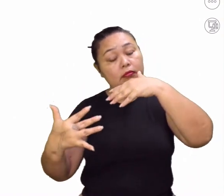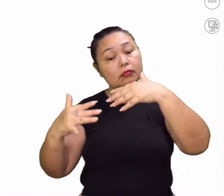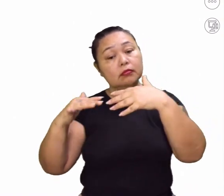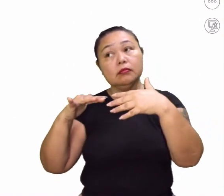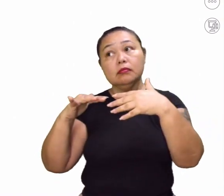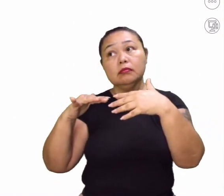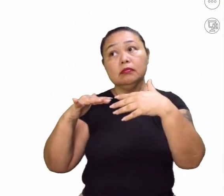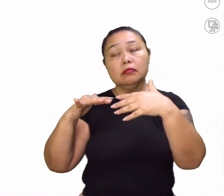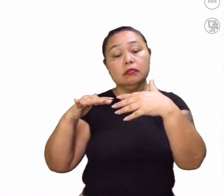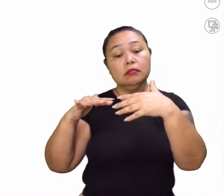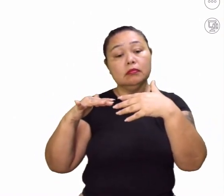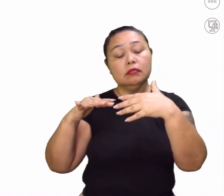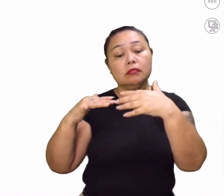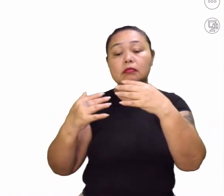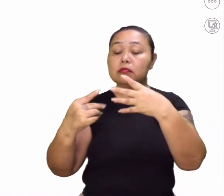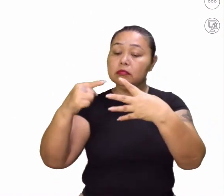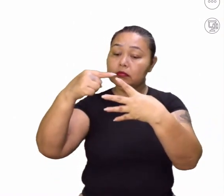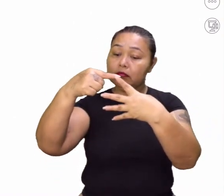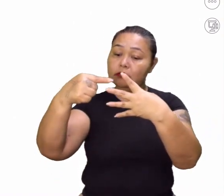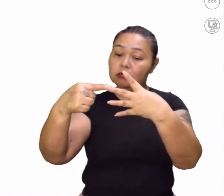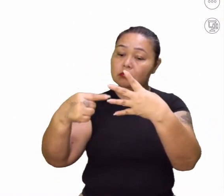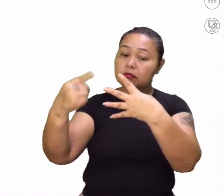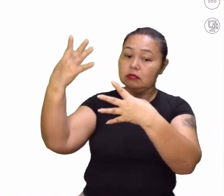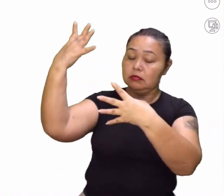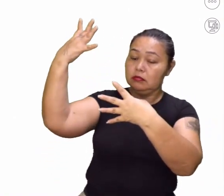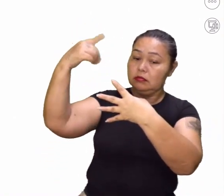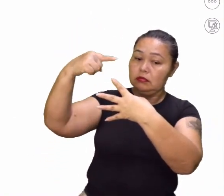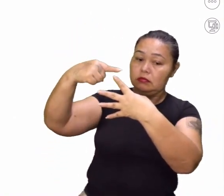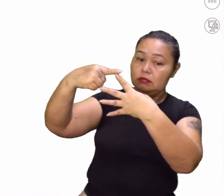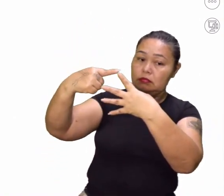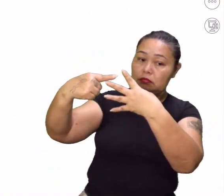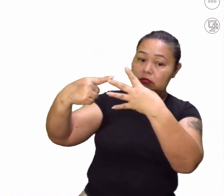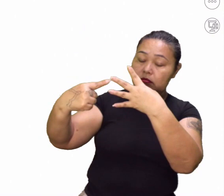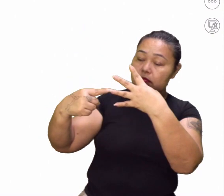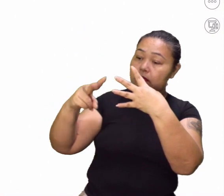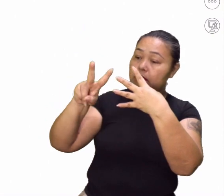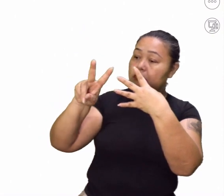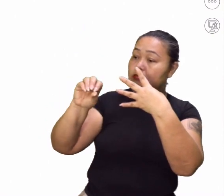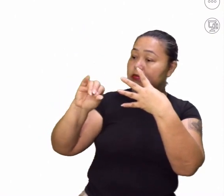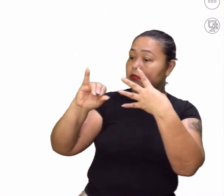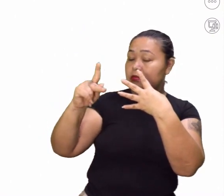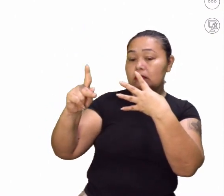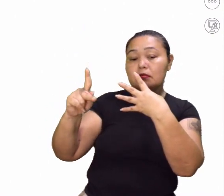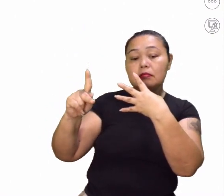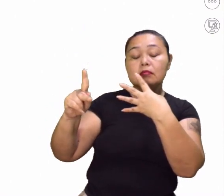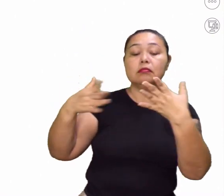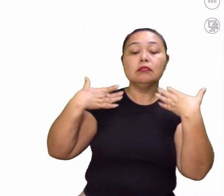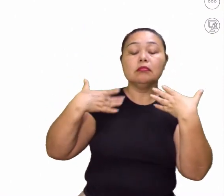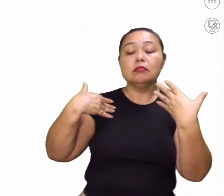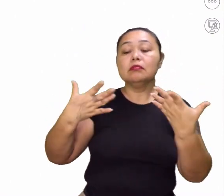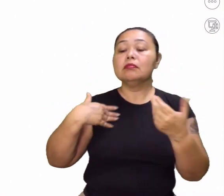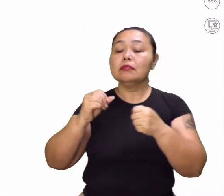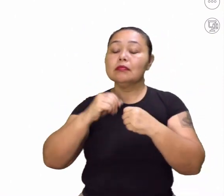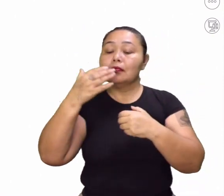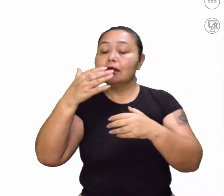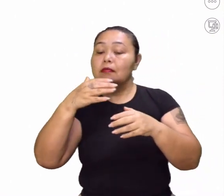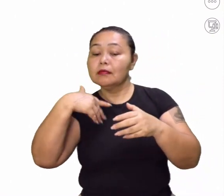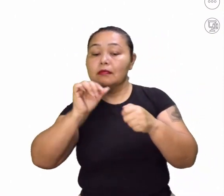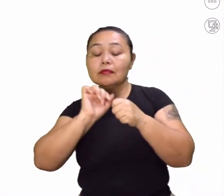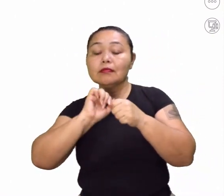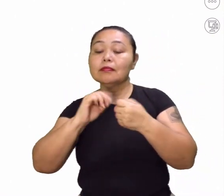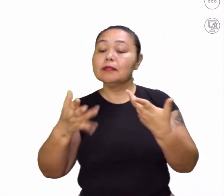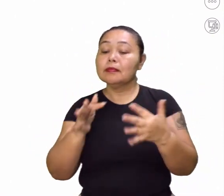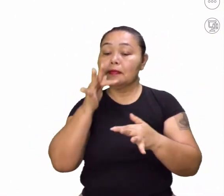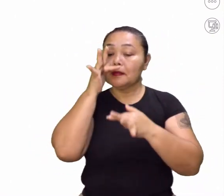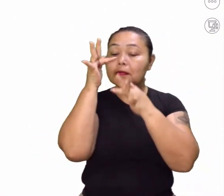da Terra, vai dar a origem ao VOIP. Verão, outono, inverno e